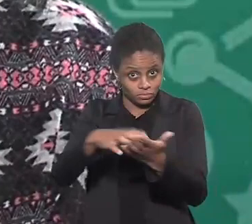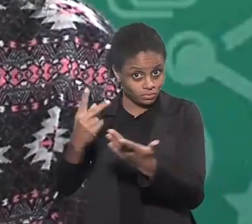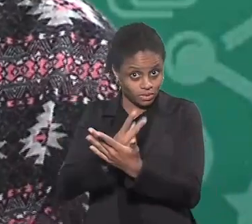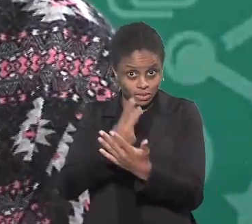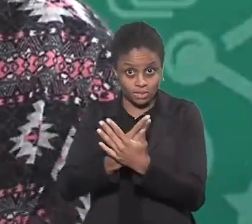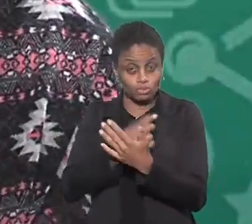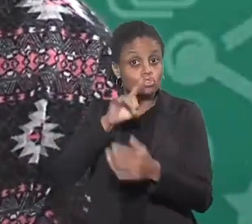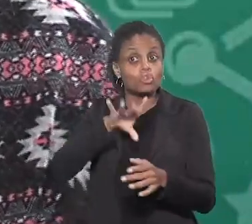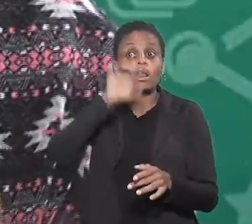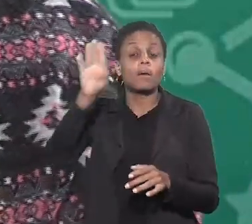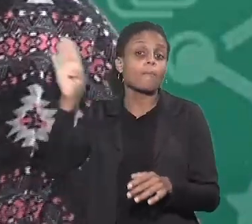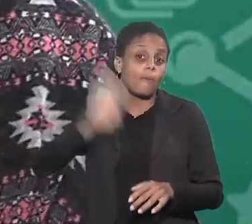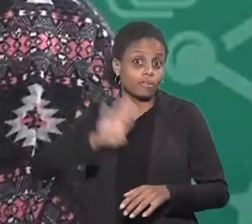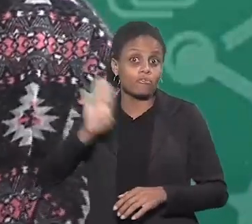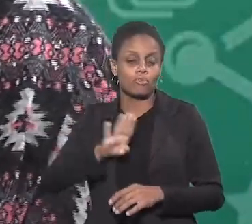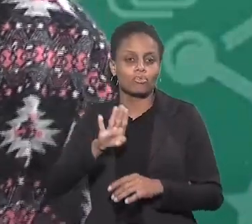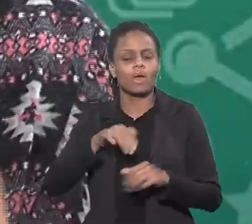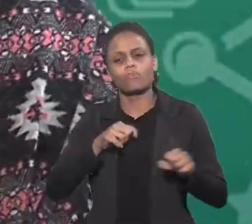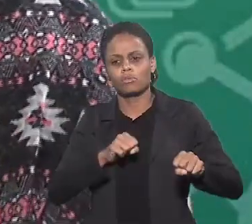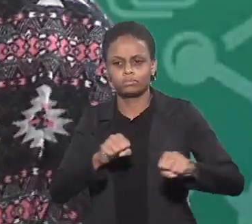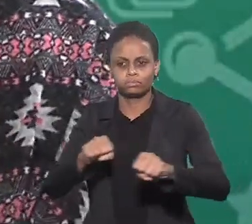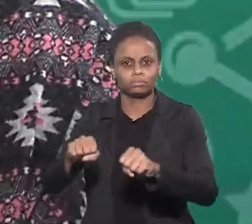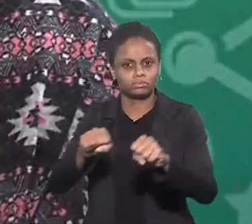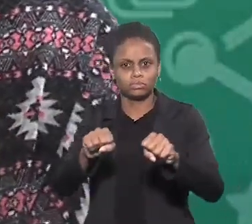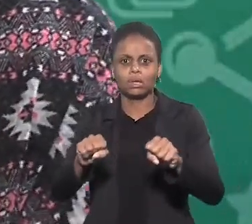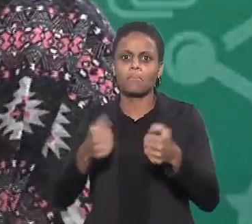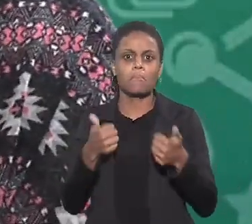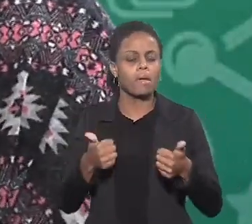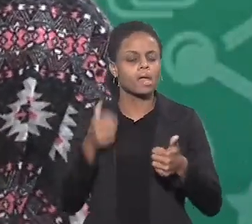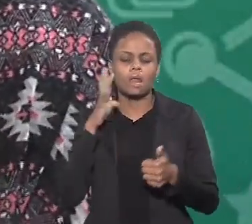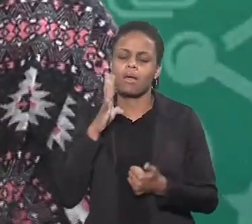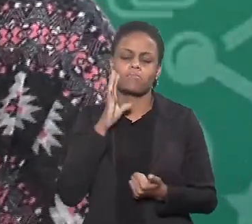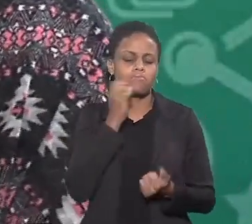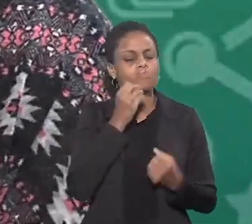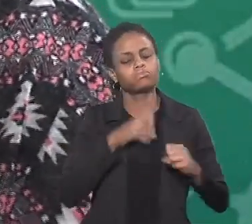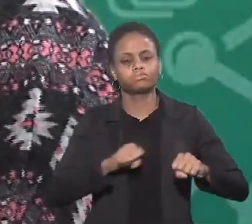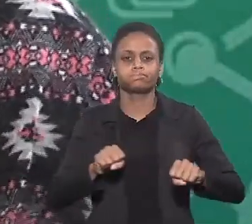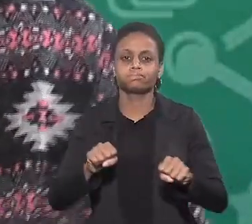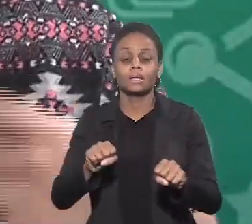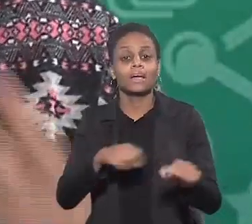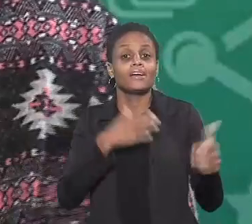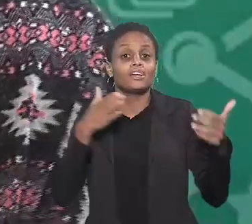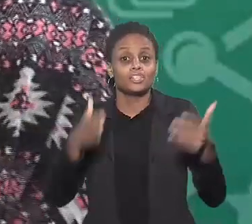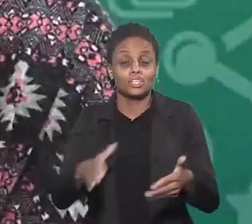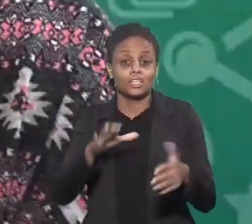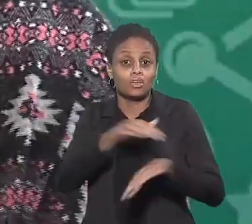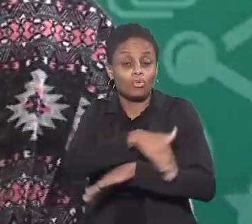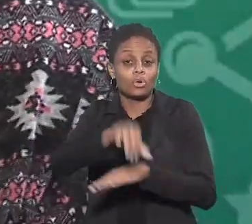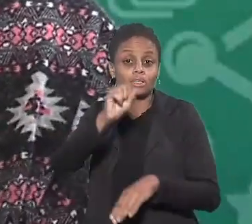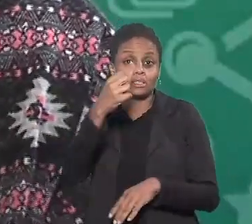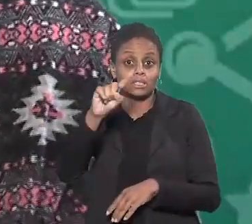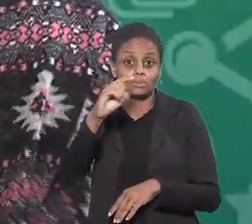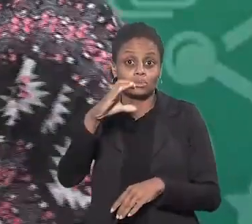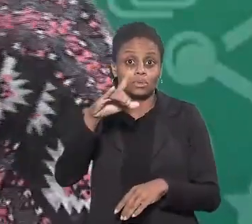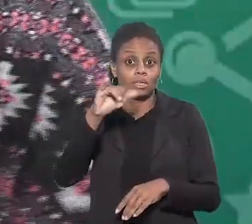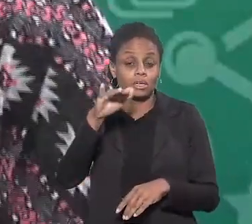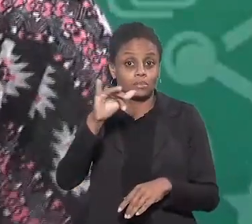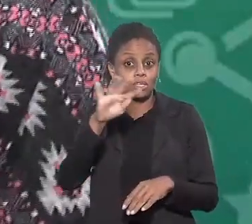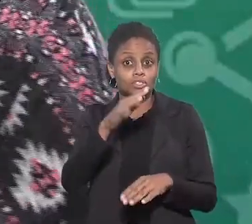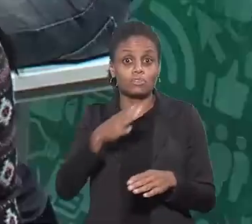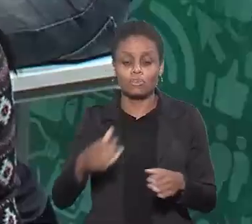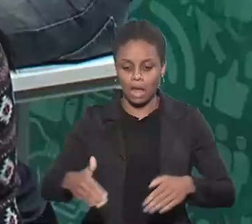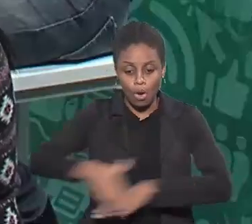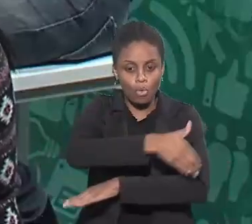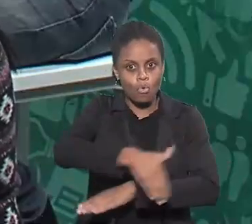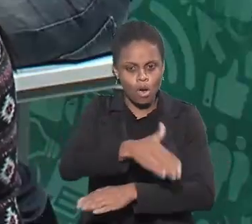ele em Botafogo. E aí eu fui andando até Botafogo no patinete, o patinete é muito bacana, é muito legal de andar, só que chegando ali na São Clemente, onde não tem ciclovia, fui